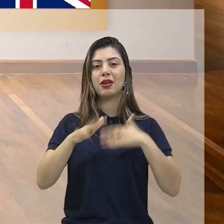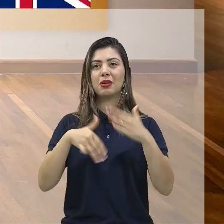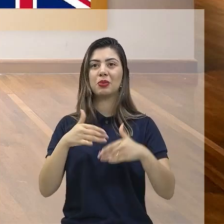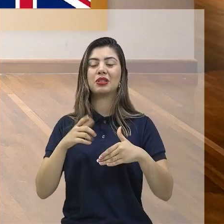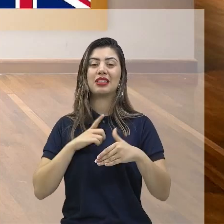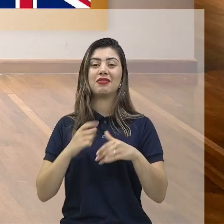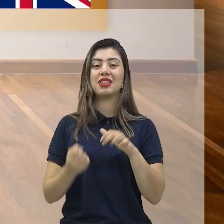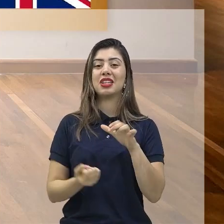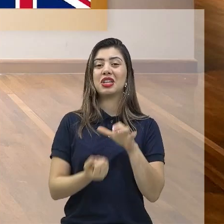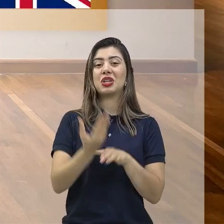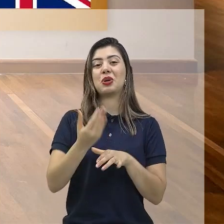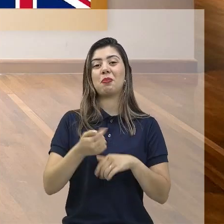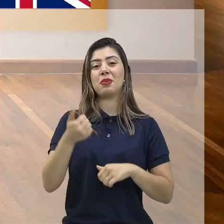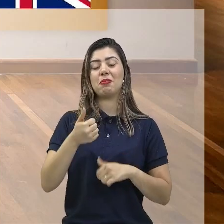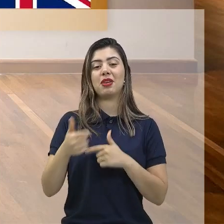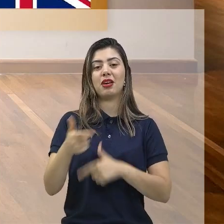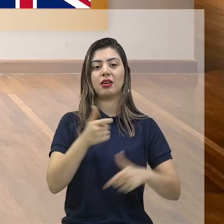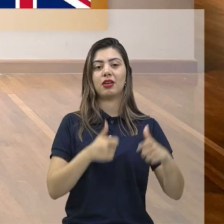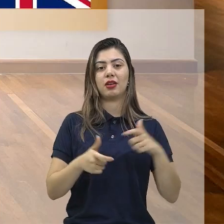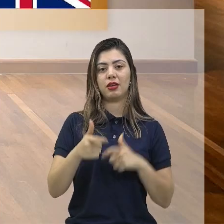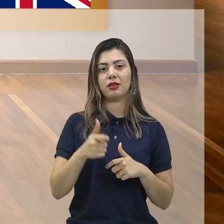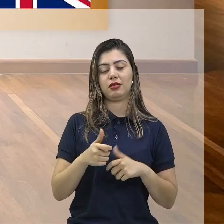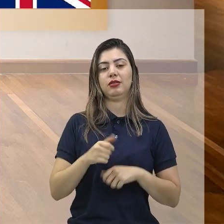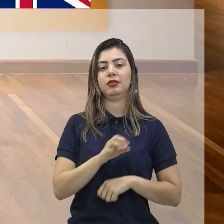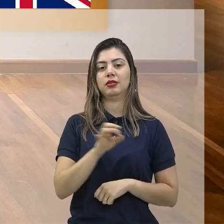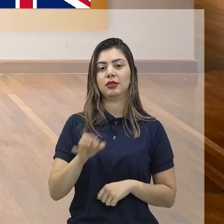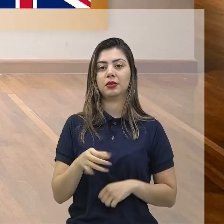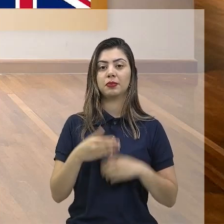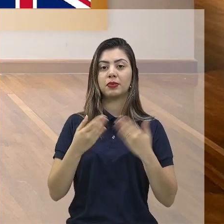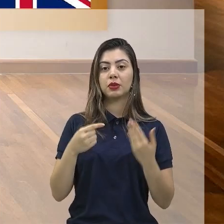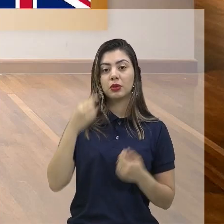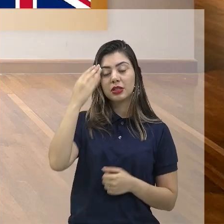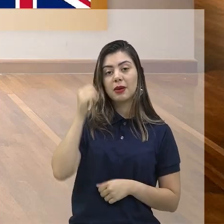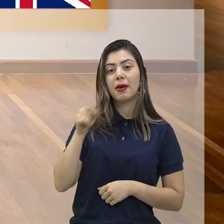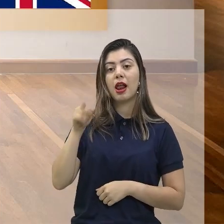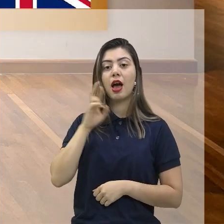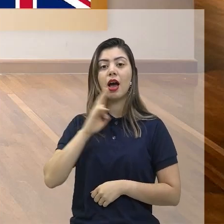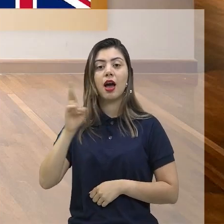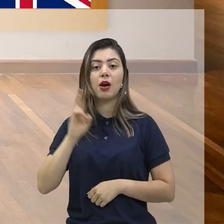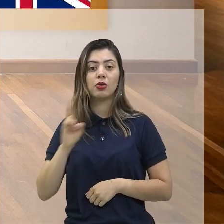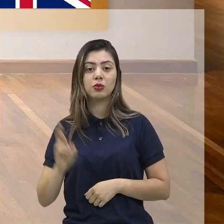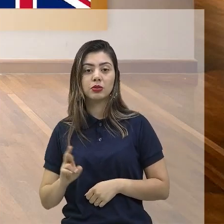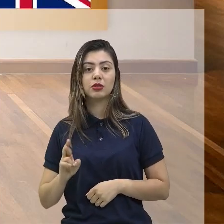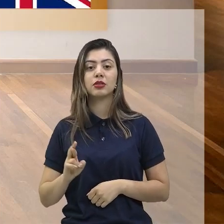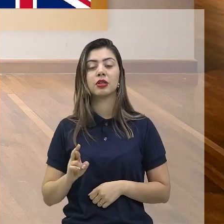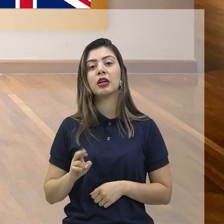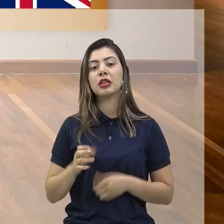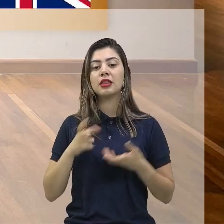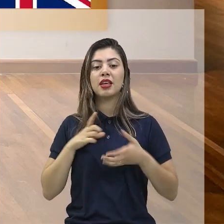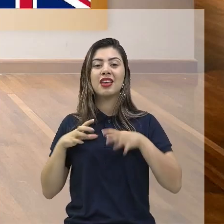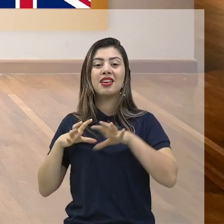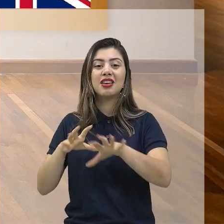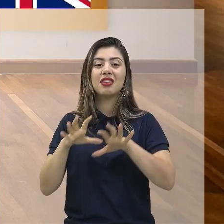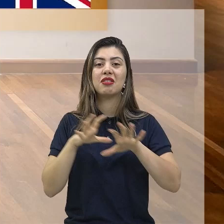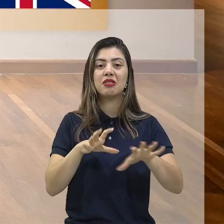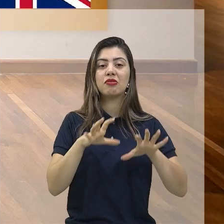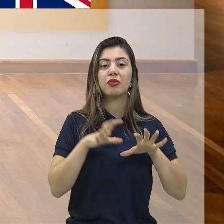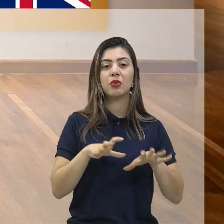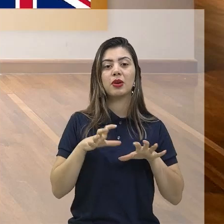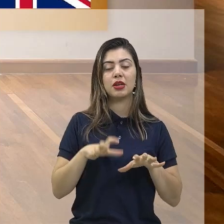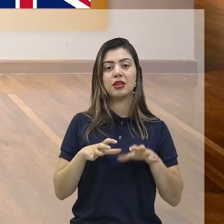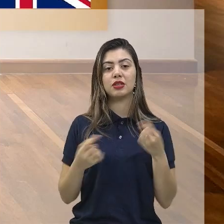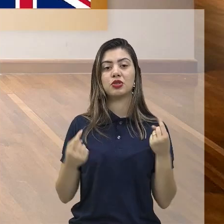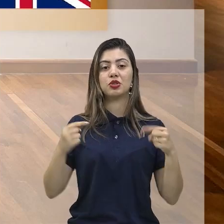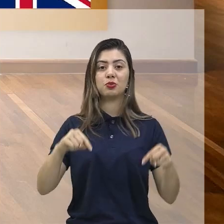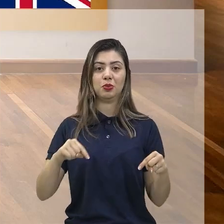que é o quê? A questão balcânica. A Áustria e a Rússia disputam influências na região com a Sérvia apoiada, então,